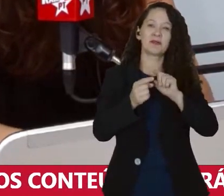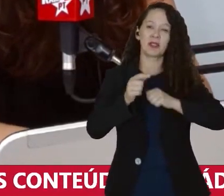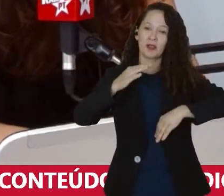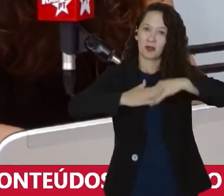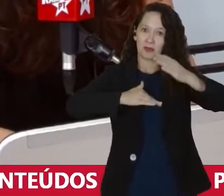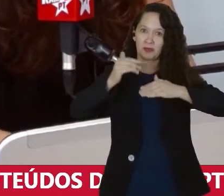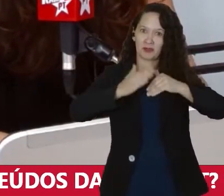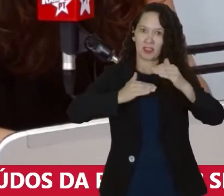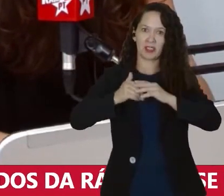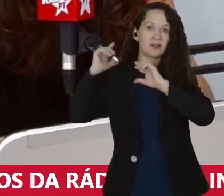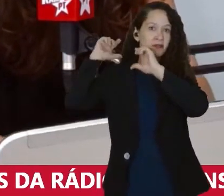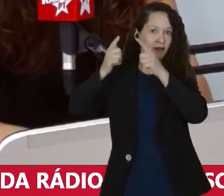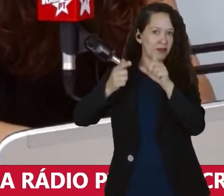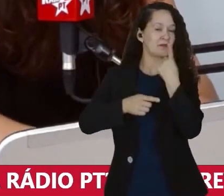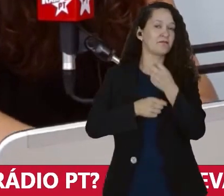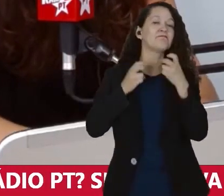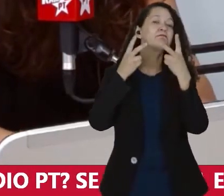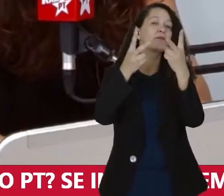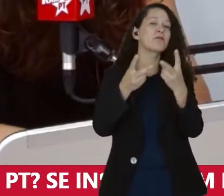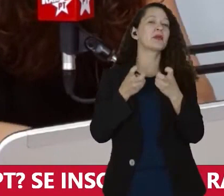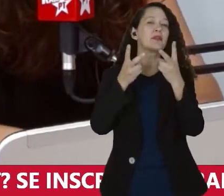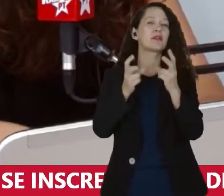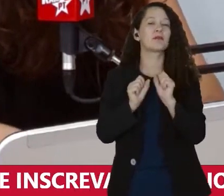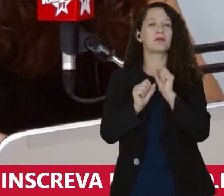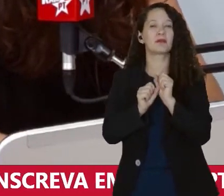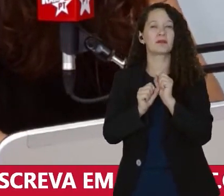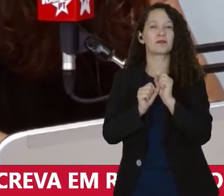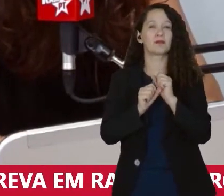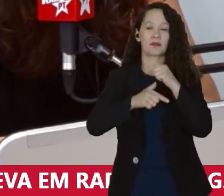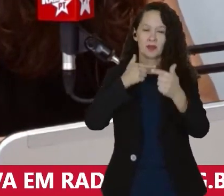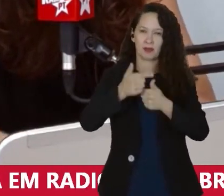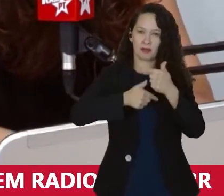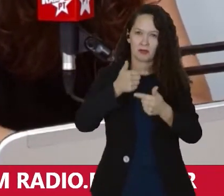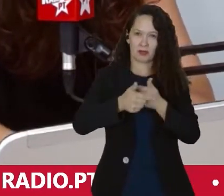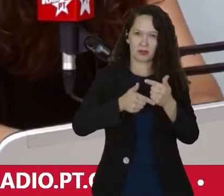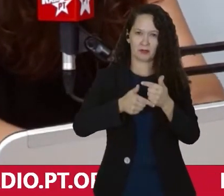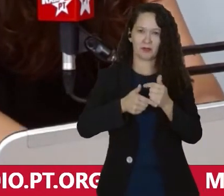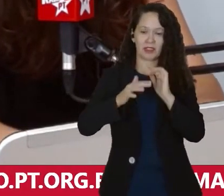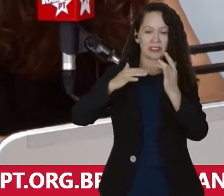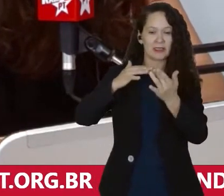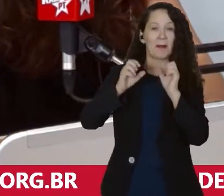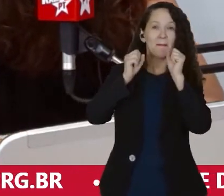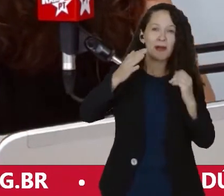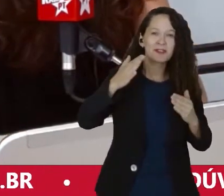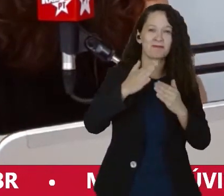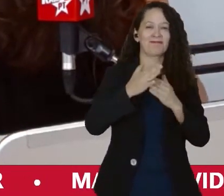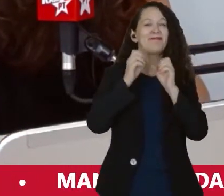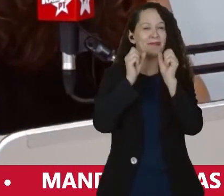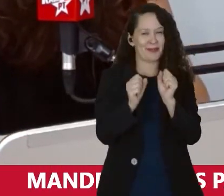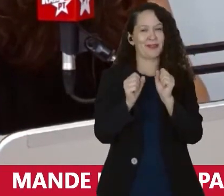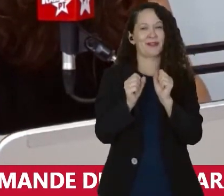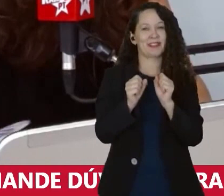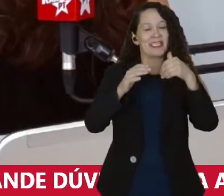da mídia tradicional. Então, eu percebi que uma atuação nas redes pode ter um impacto